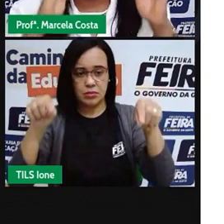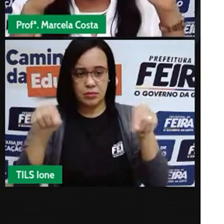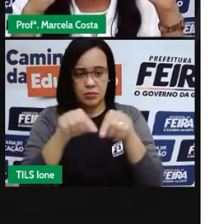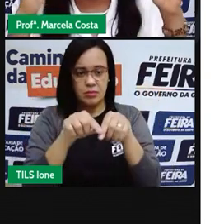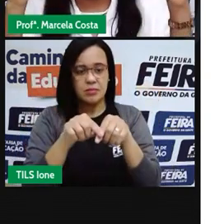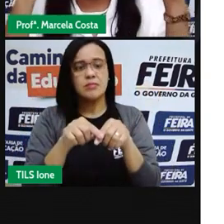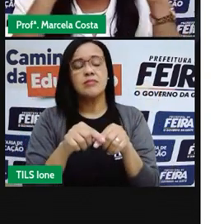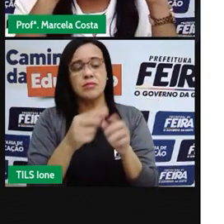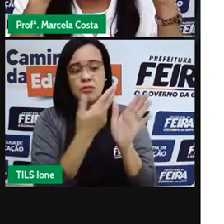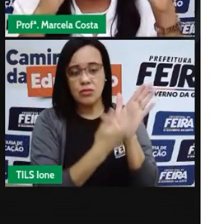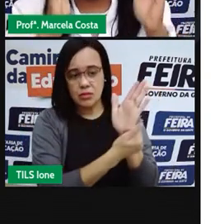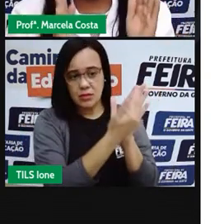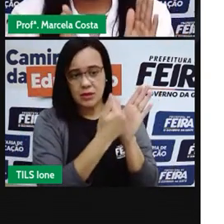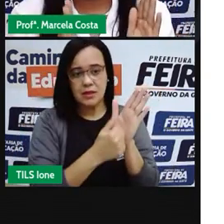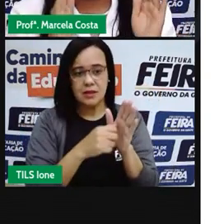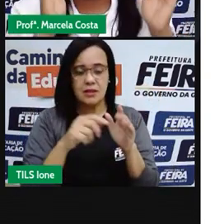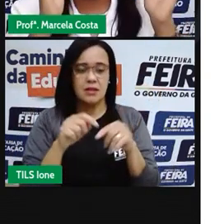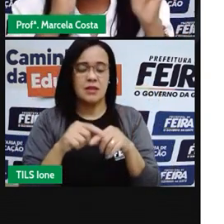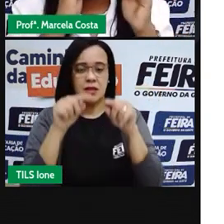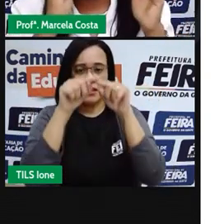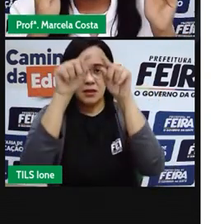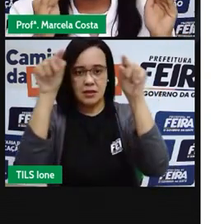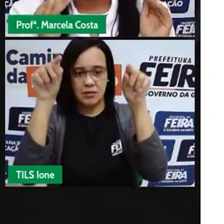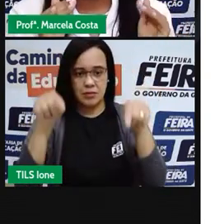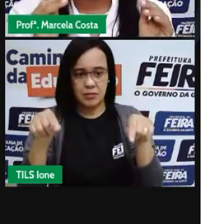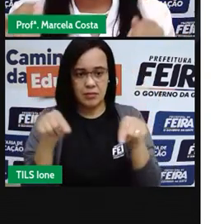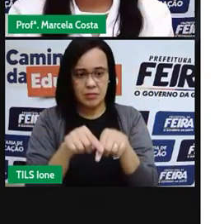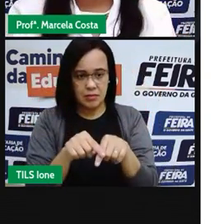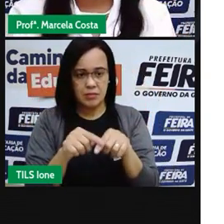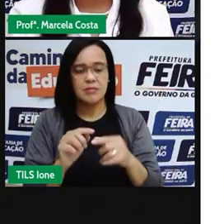esse formato de linhas retas.